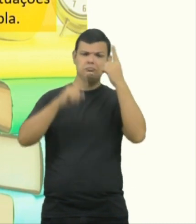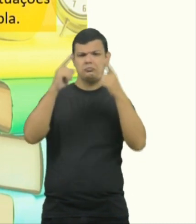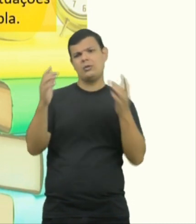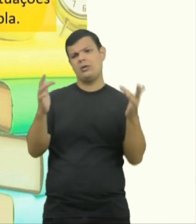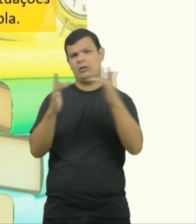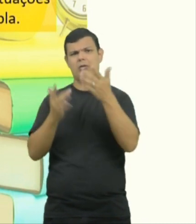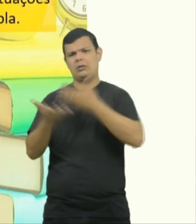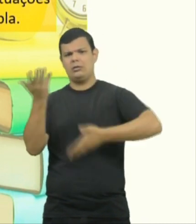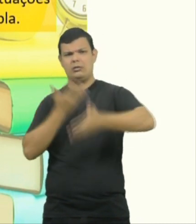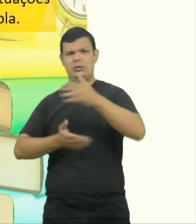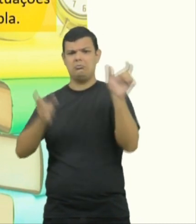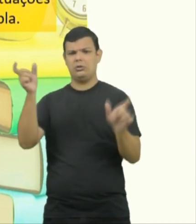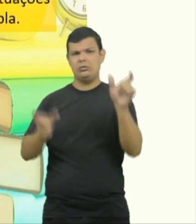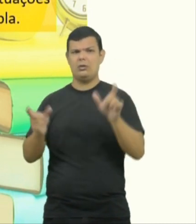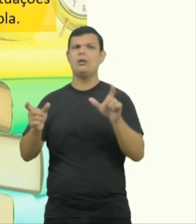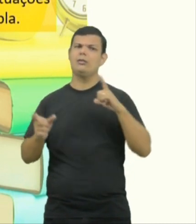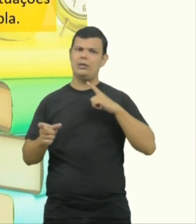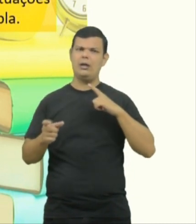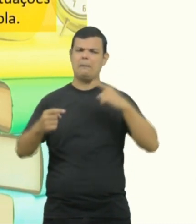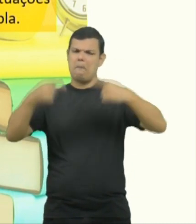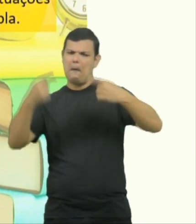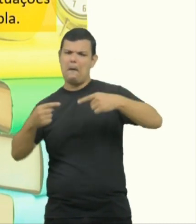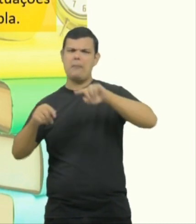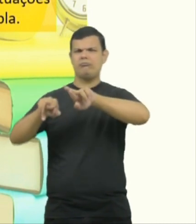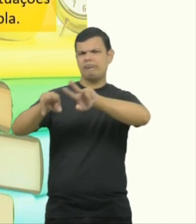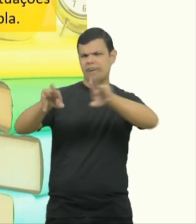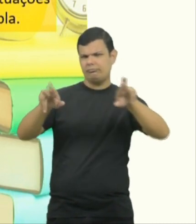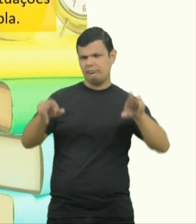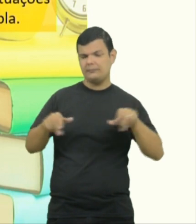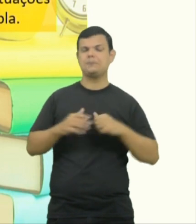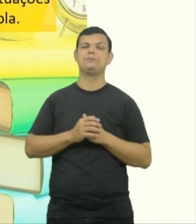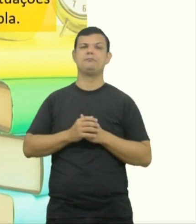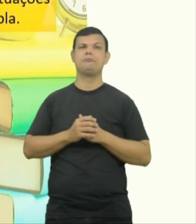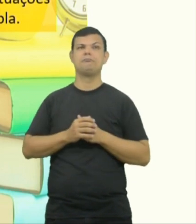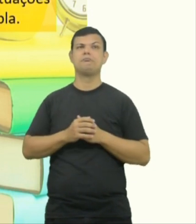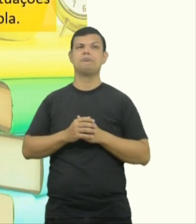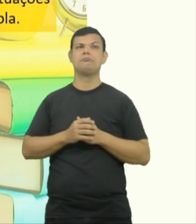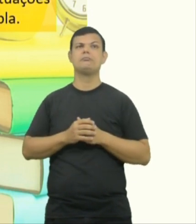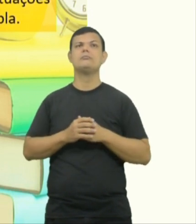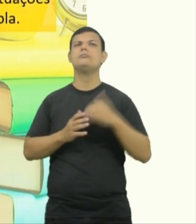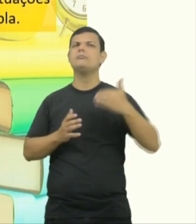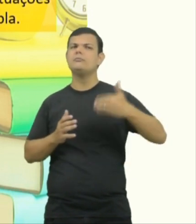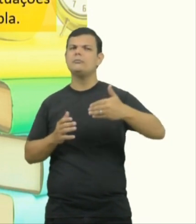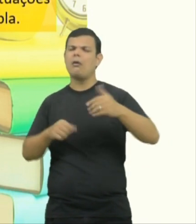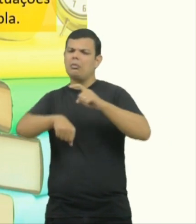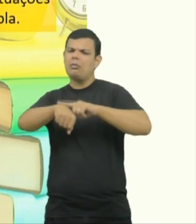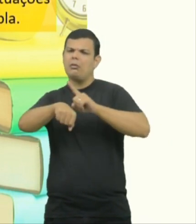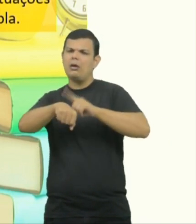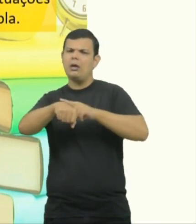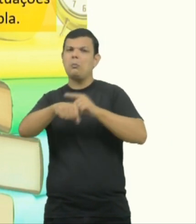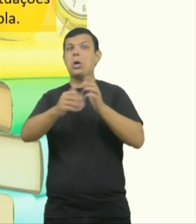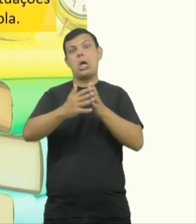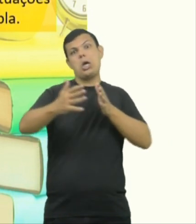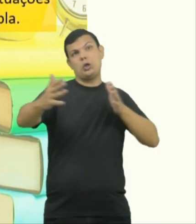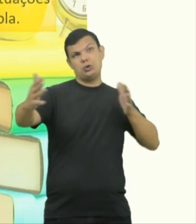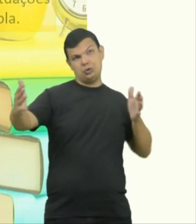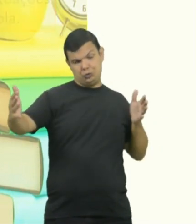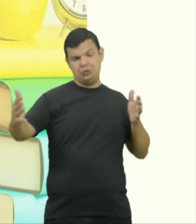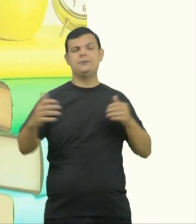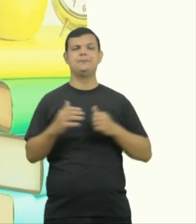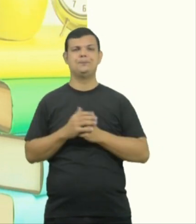relacionados a personagens que vivem diferentes conflitos ou situações dramáticas, numa sequência de tempo relativamente ampla,